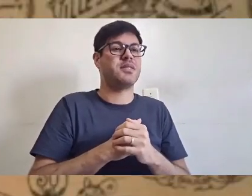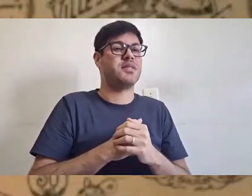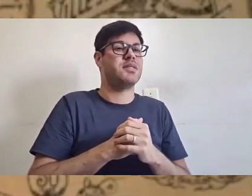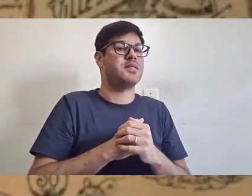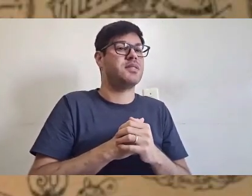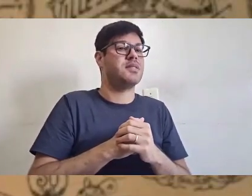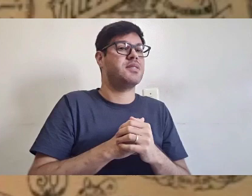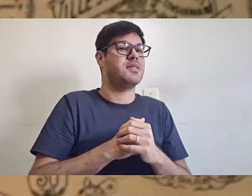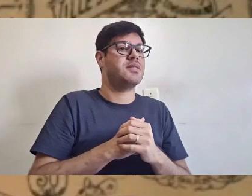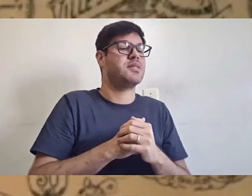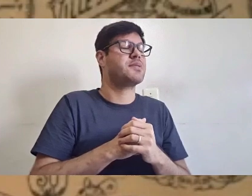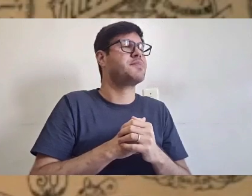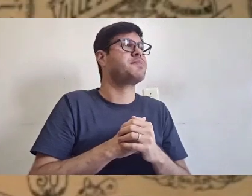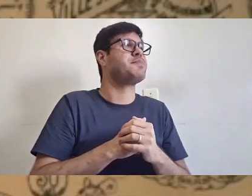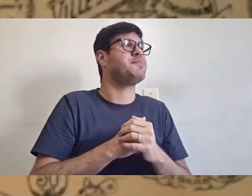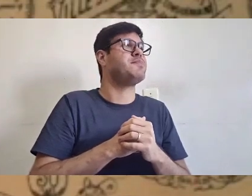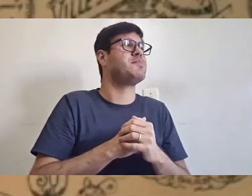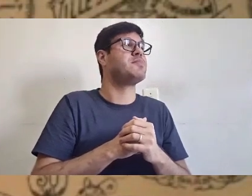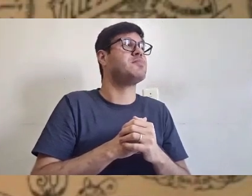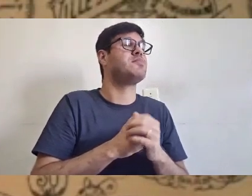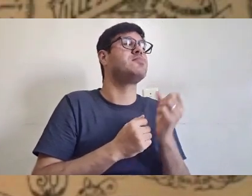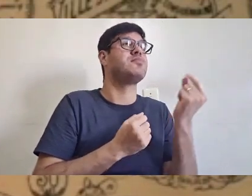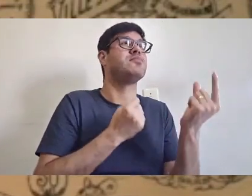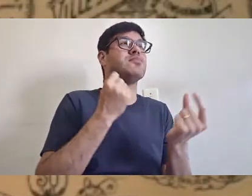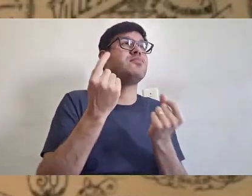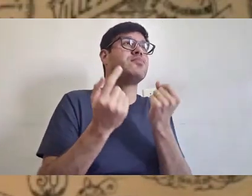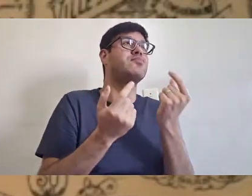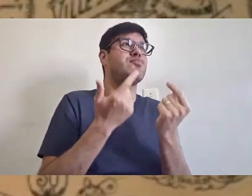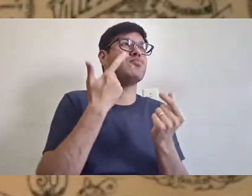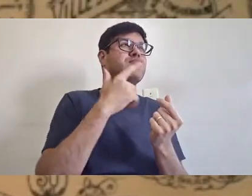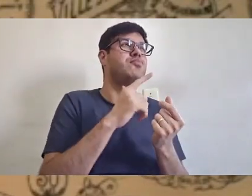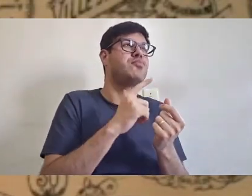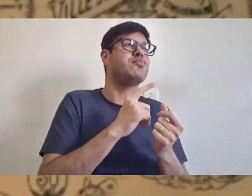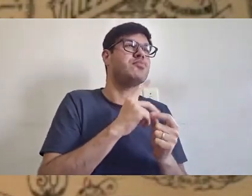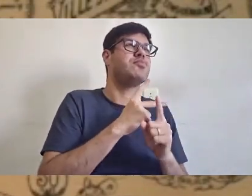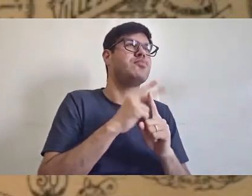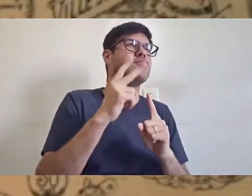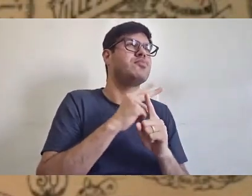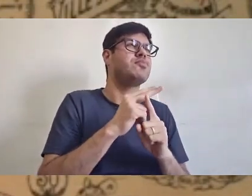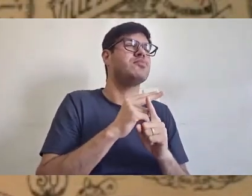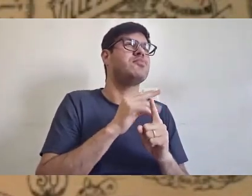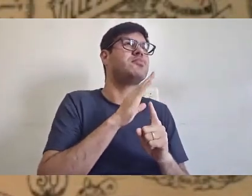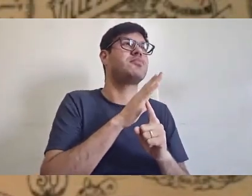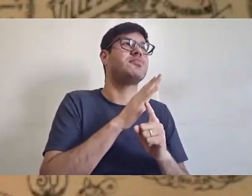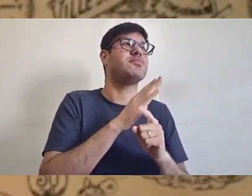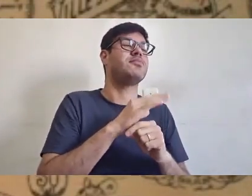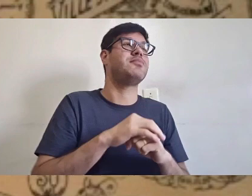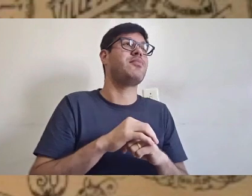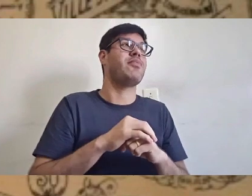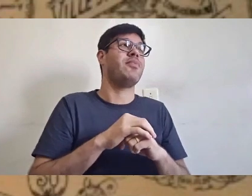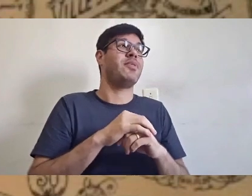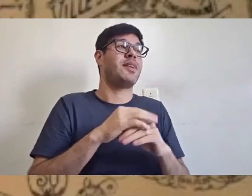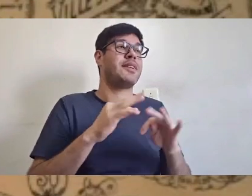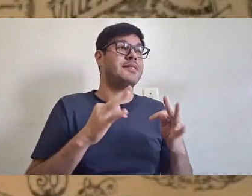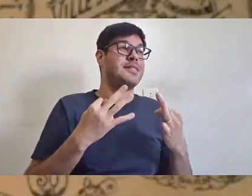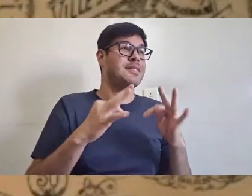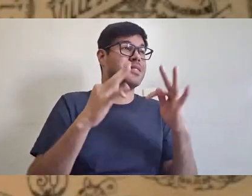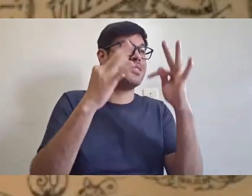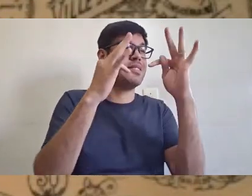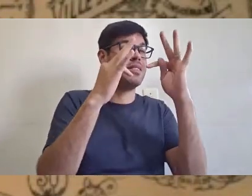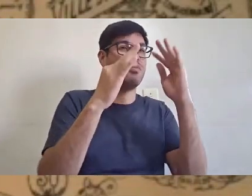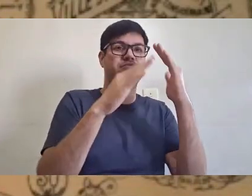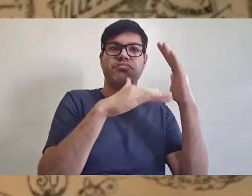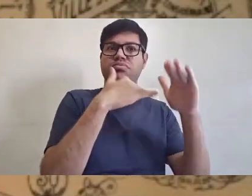salvo raríssimas exceções. Por quê? Porque nós, infelizmente,